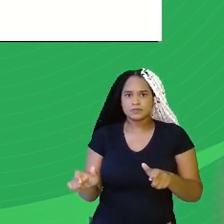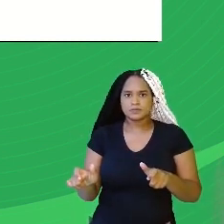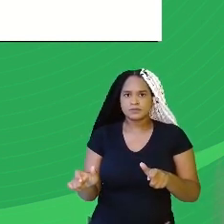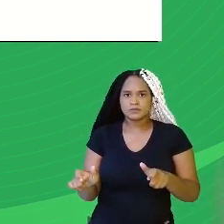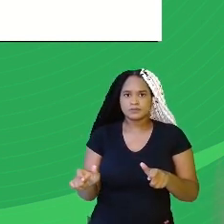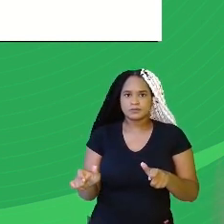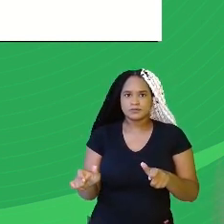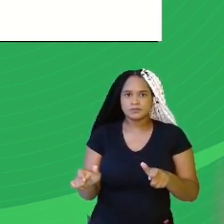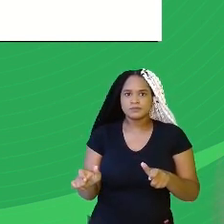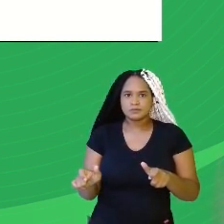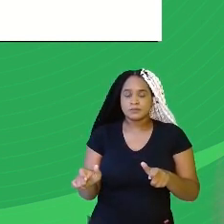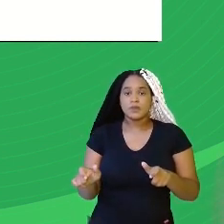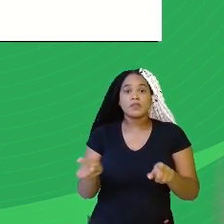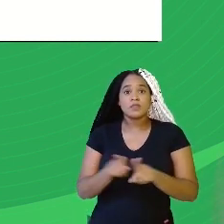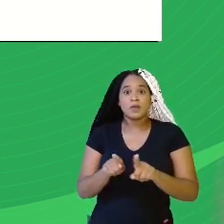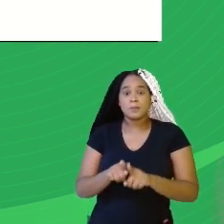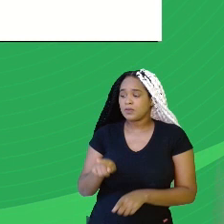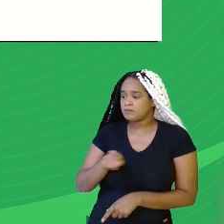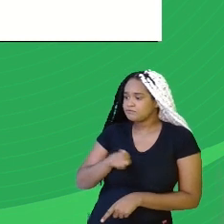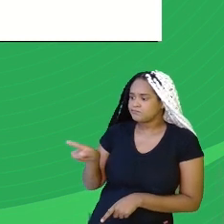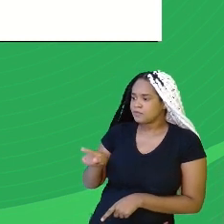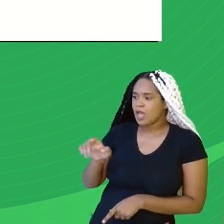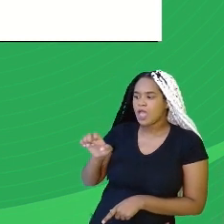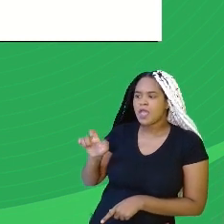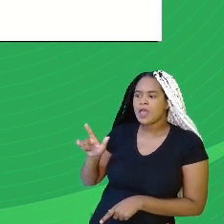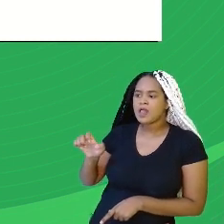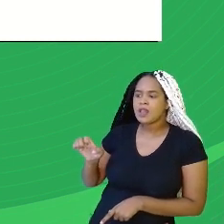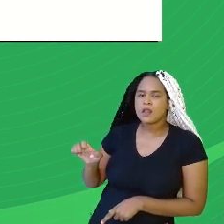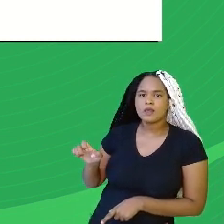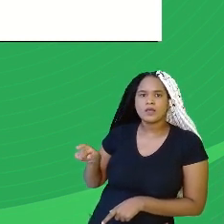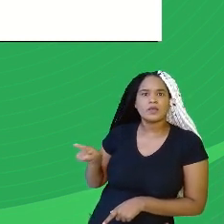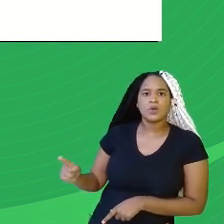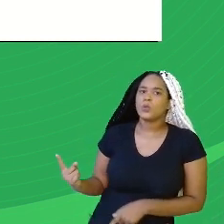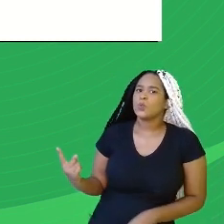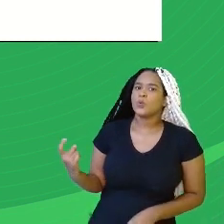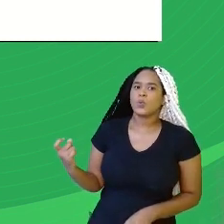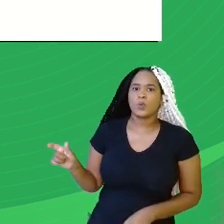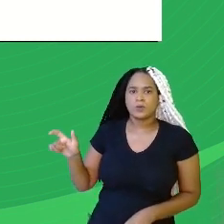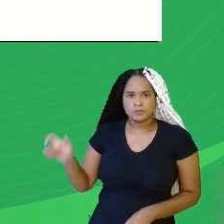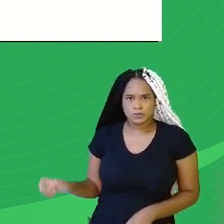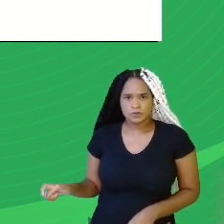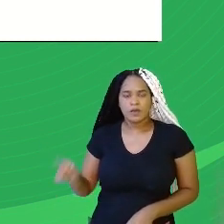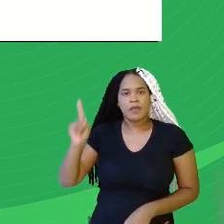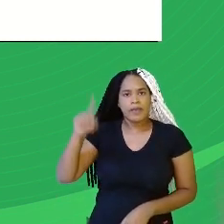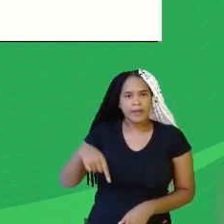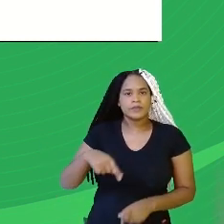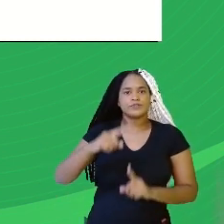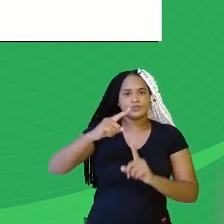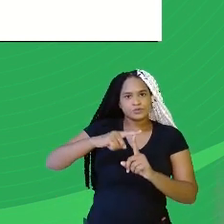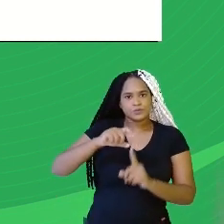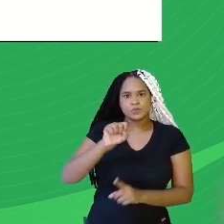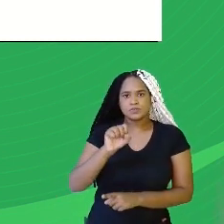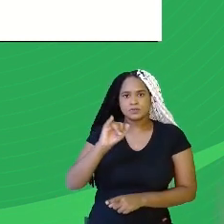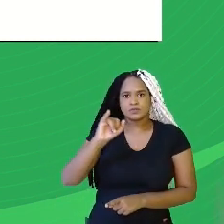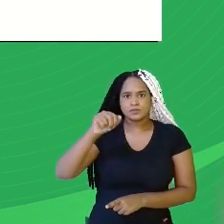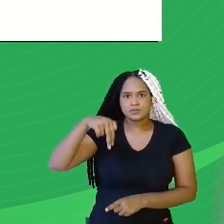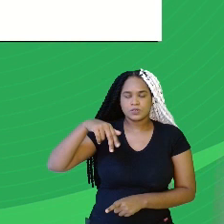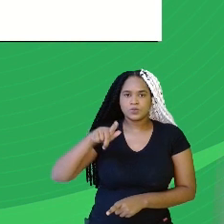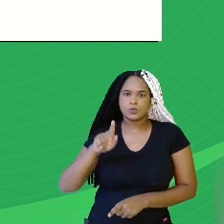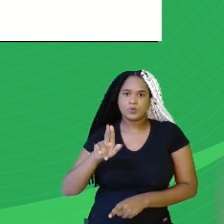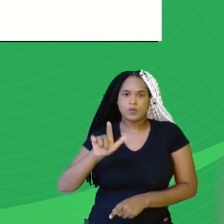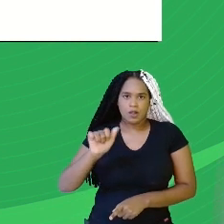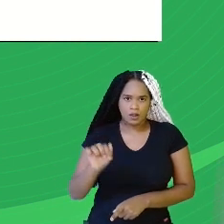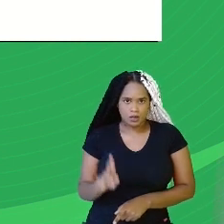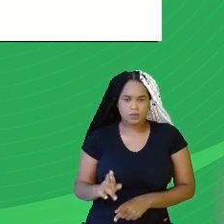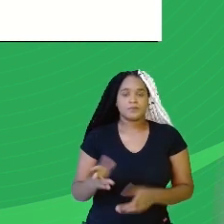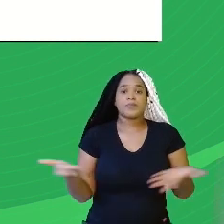mesma coisa acontece quando escrevemos ele. Então, como se trata de uma pessoa, é singular. Quando a gente vai para os 3